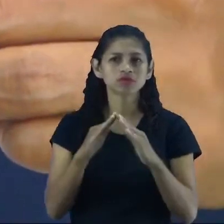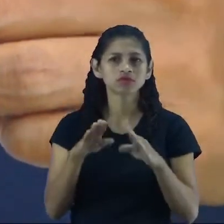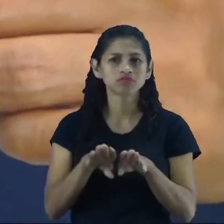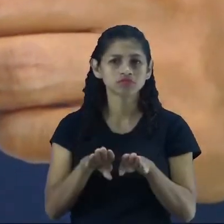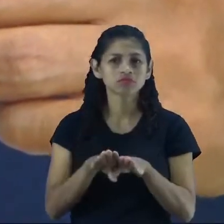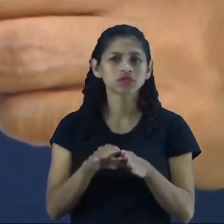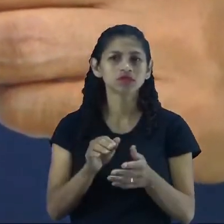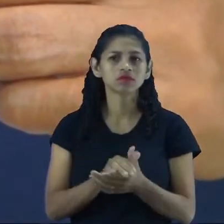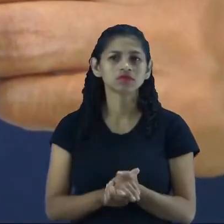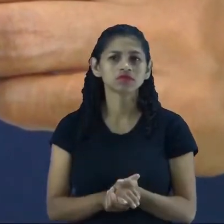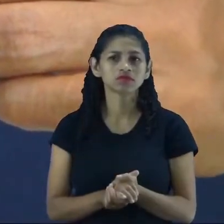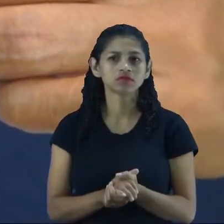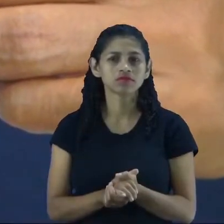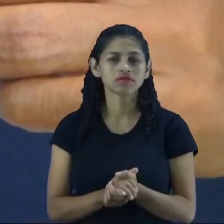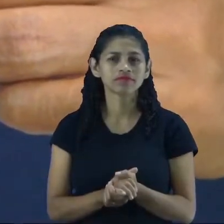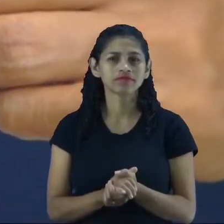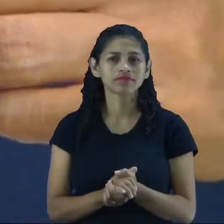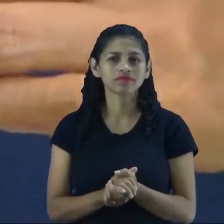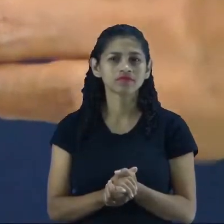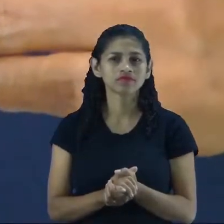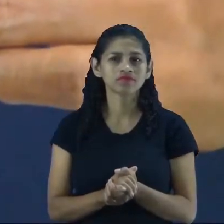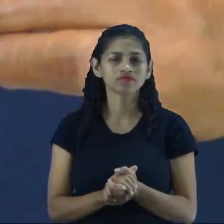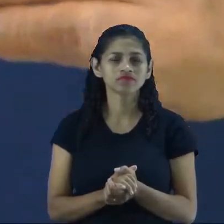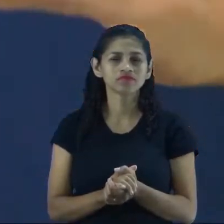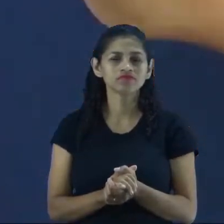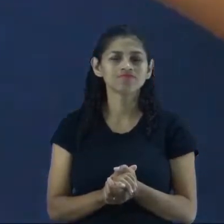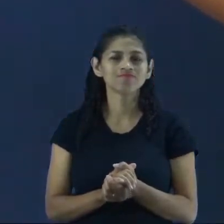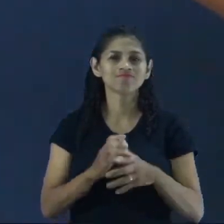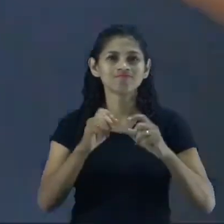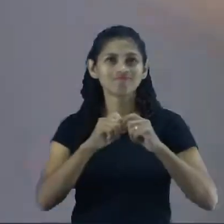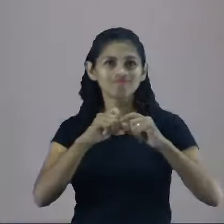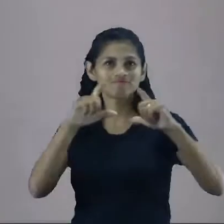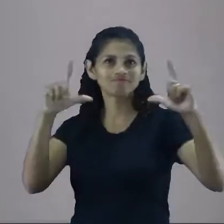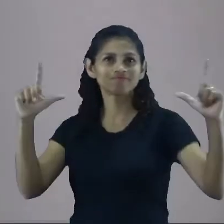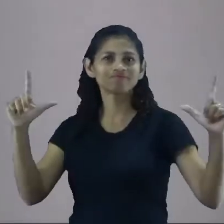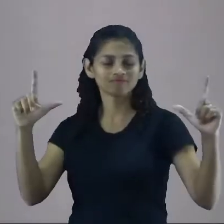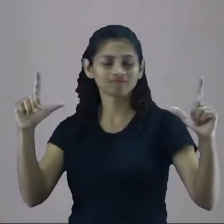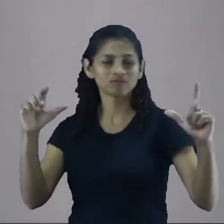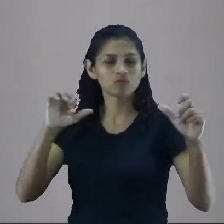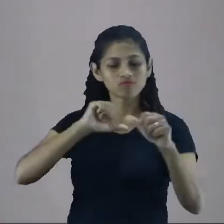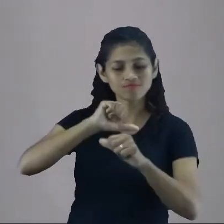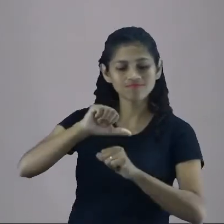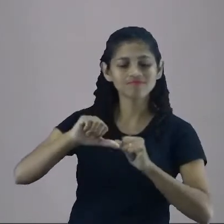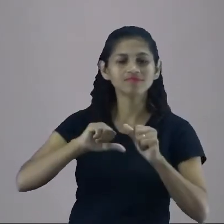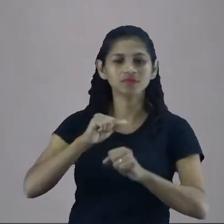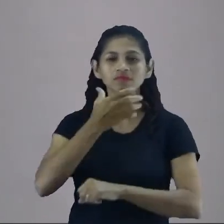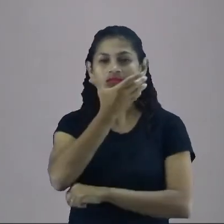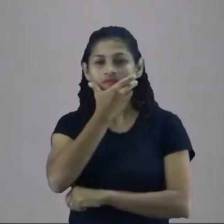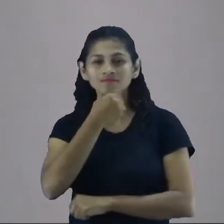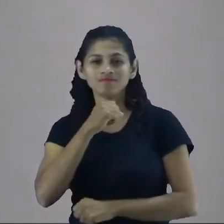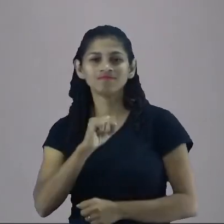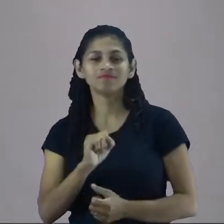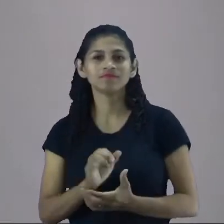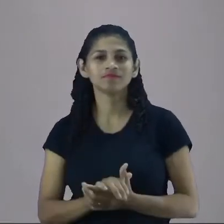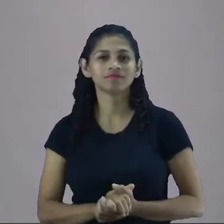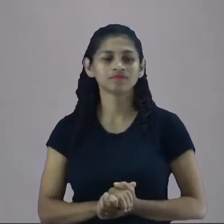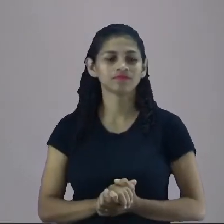forma, nós temos aqui uma paisagem humanizada, né? Vamos colocar aqui do lado da paisagem